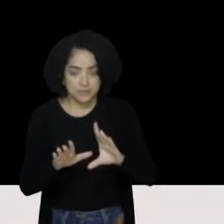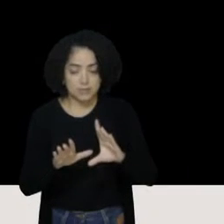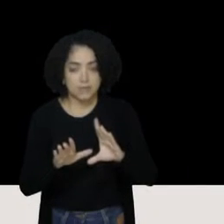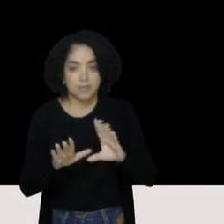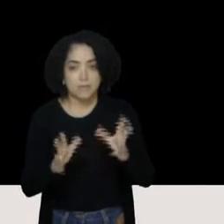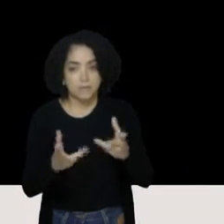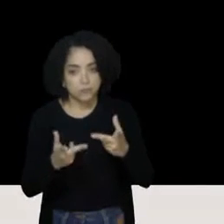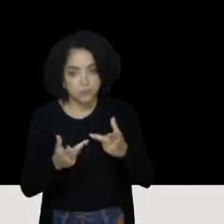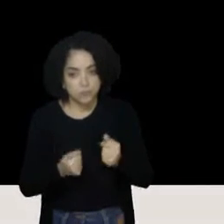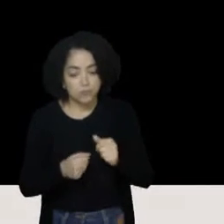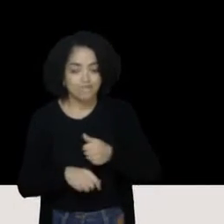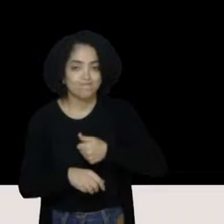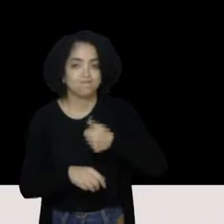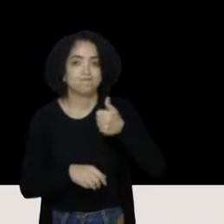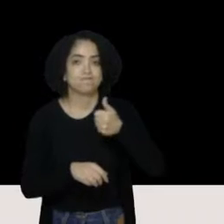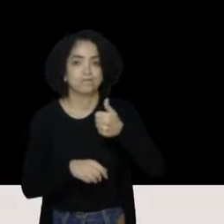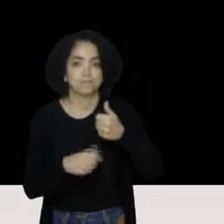e